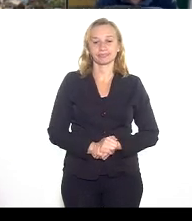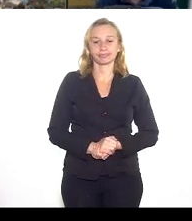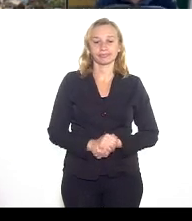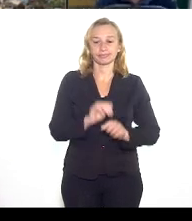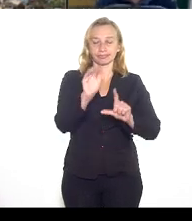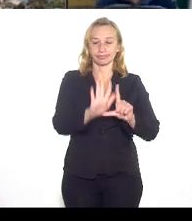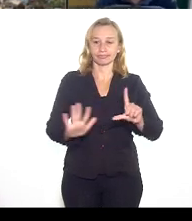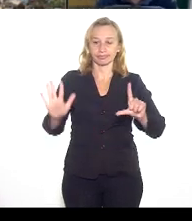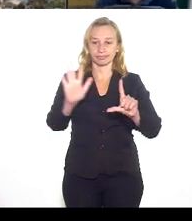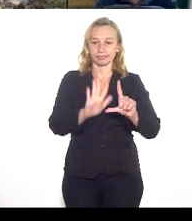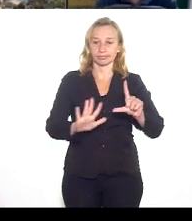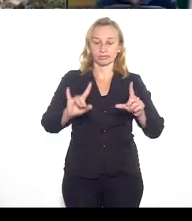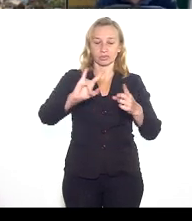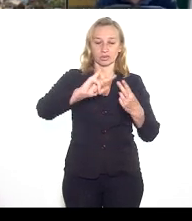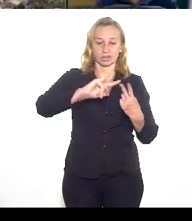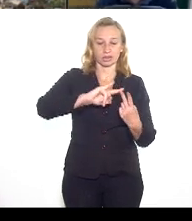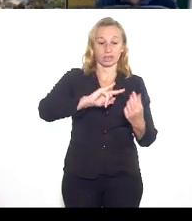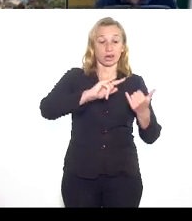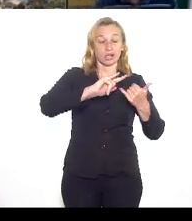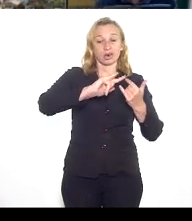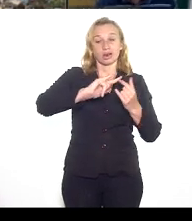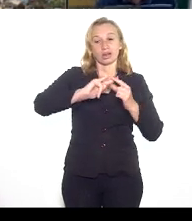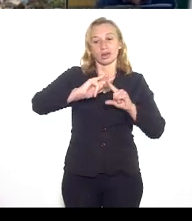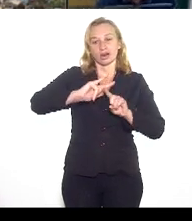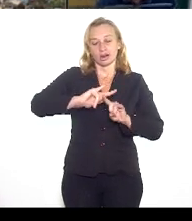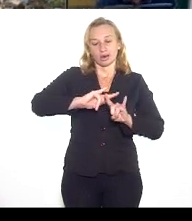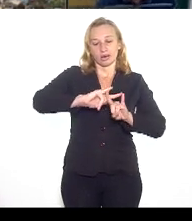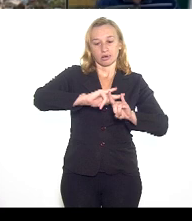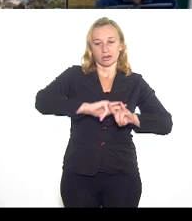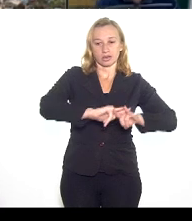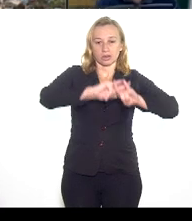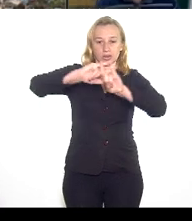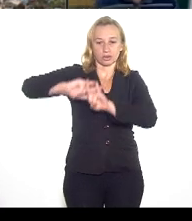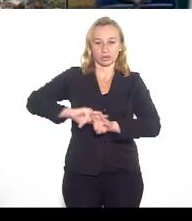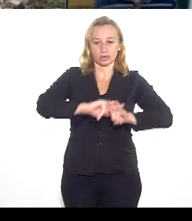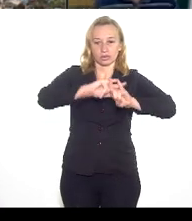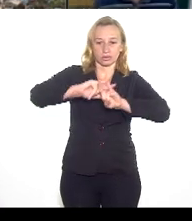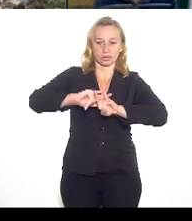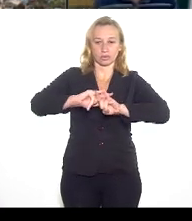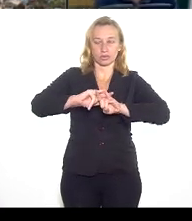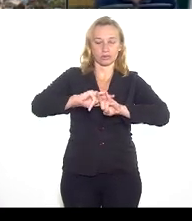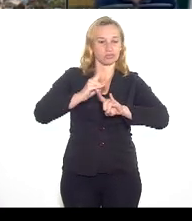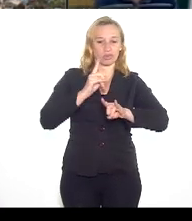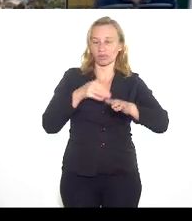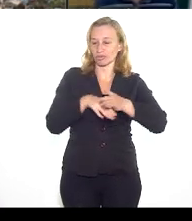plataforma Zoom, que eu não estou muito habituado. Chega o Guilherme vem aqui me ajudar.